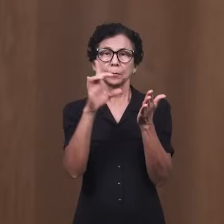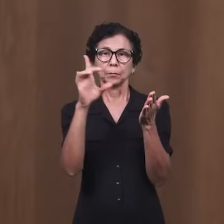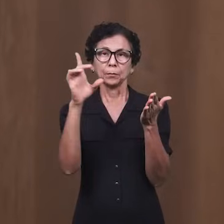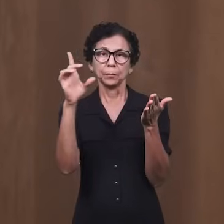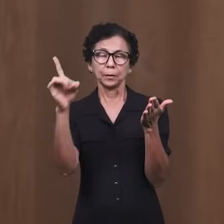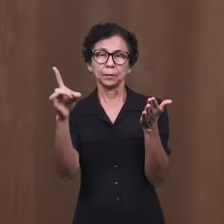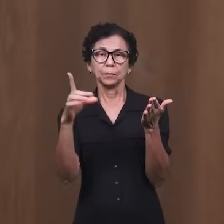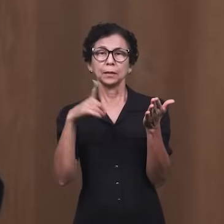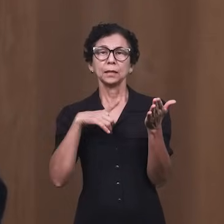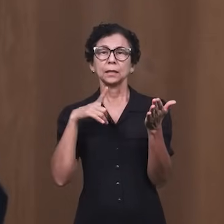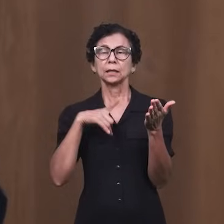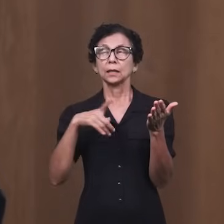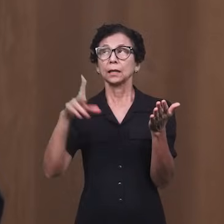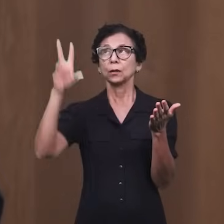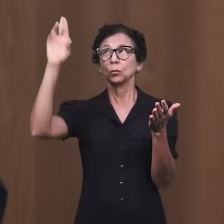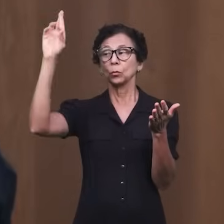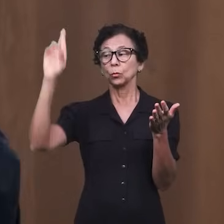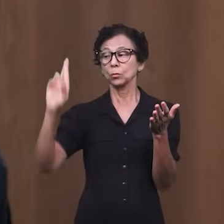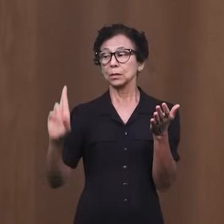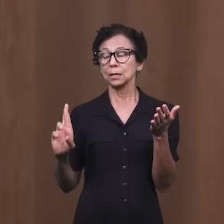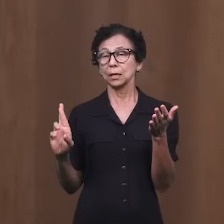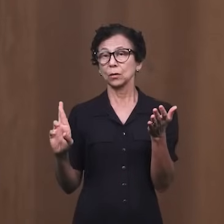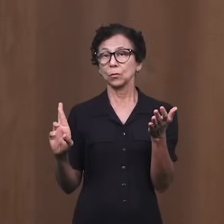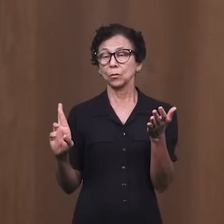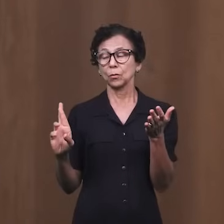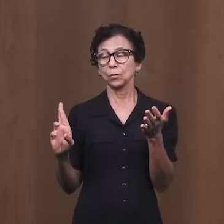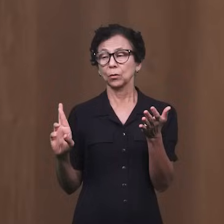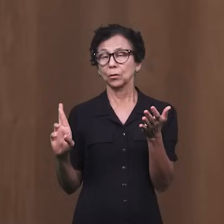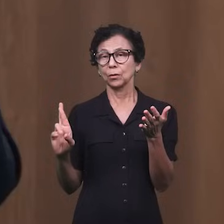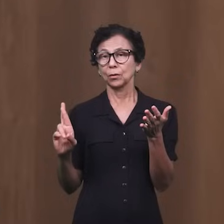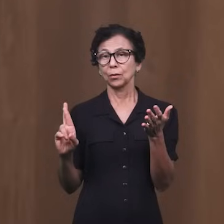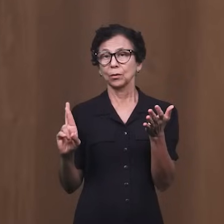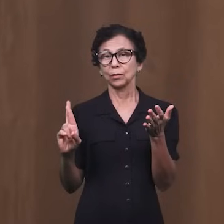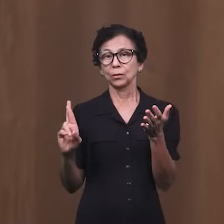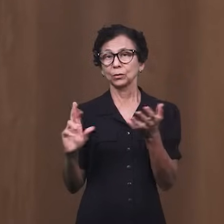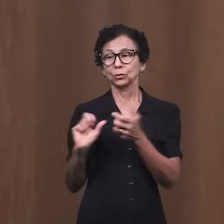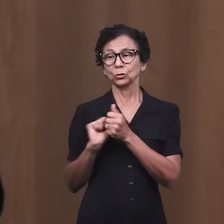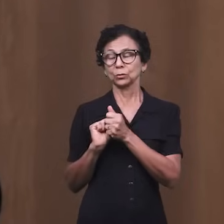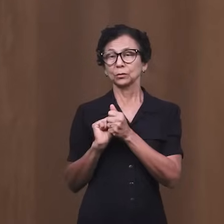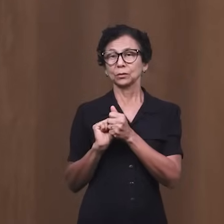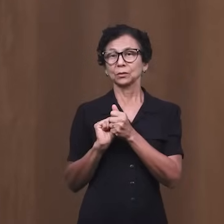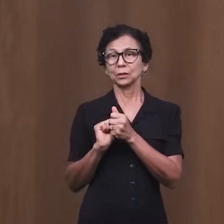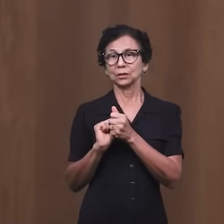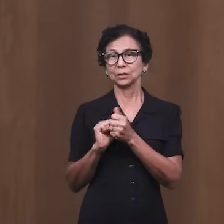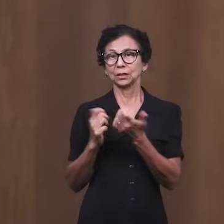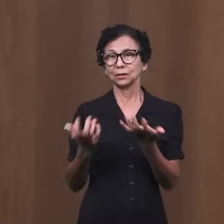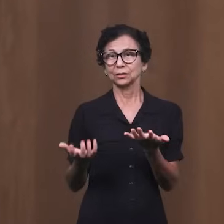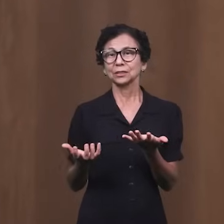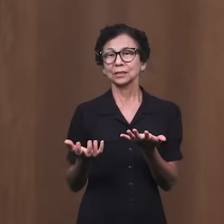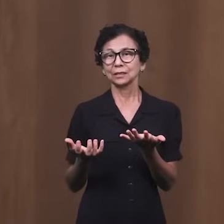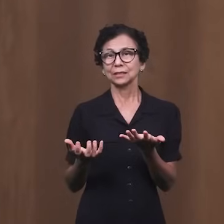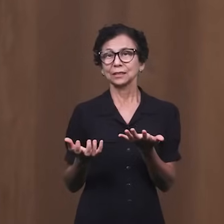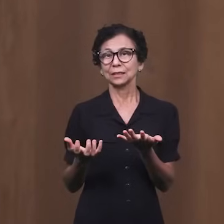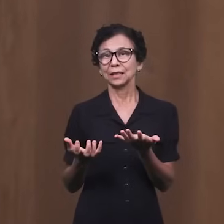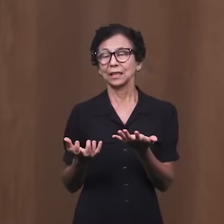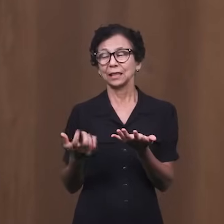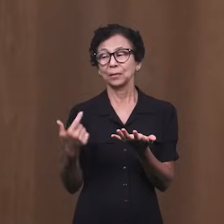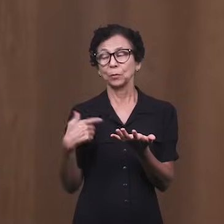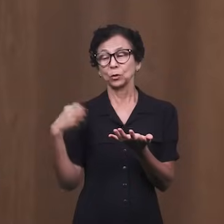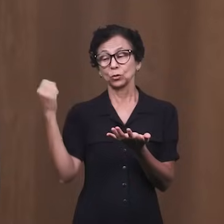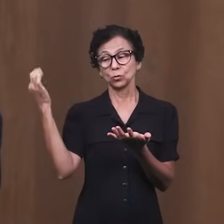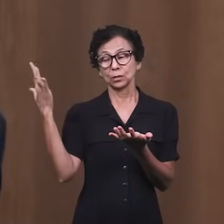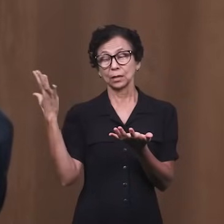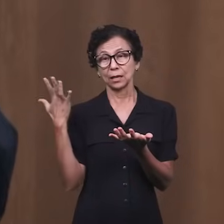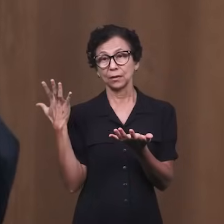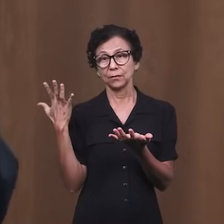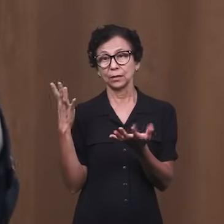explicar como que aquilo se aplica à nossa vida ou seja do nosso interesse e muitas vezes as pessoas perdem tempo lendo outras